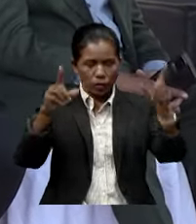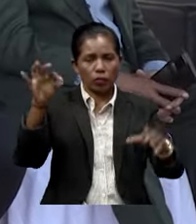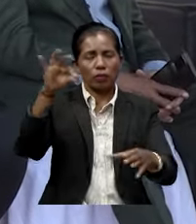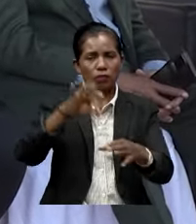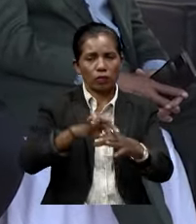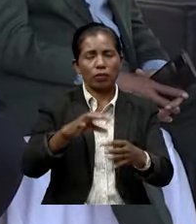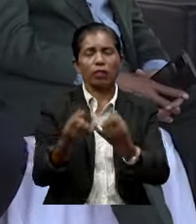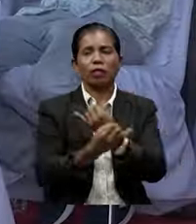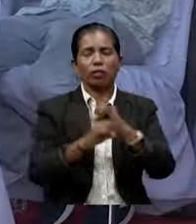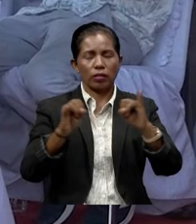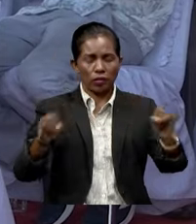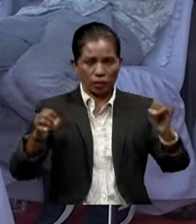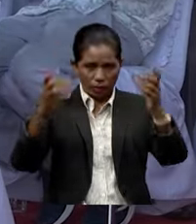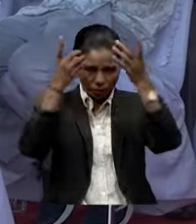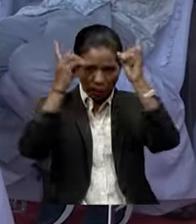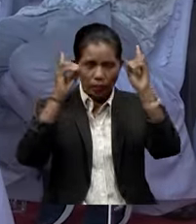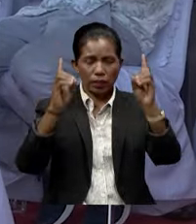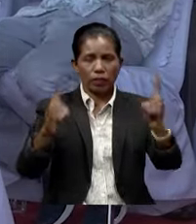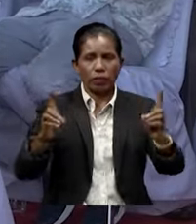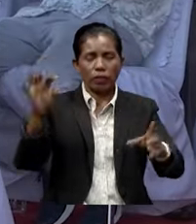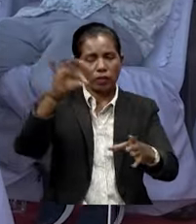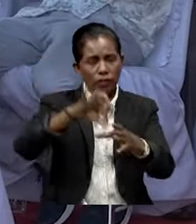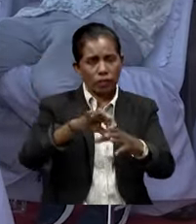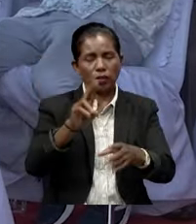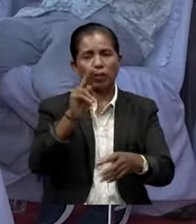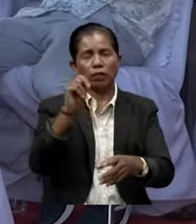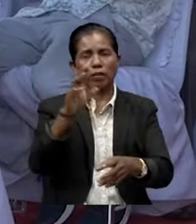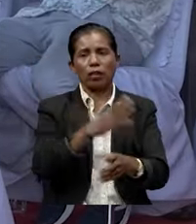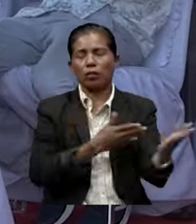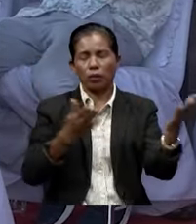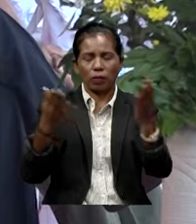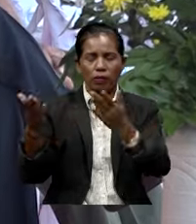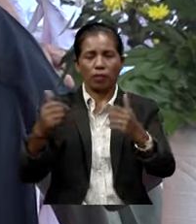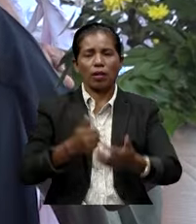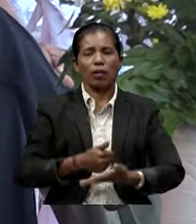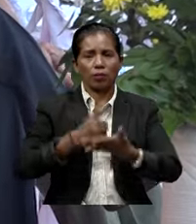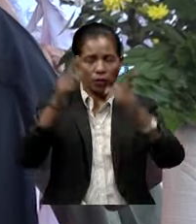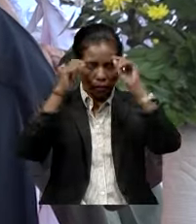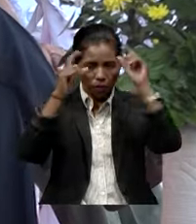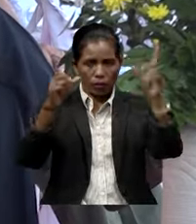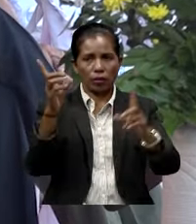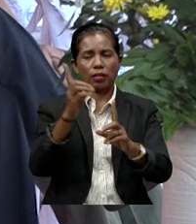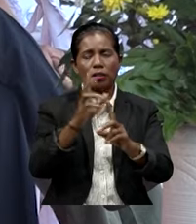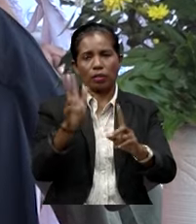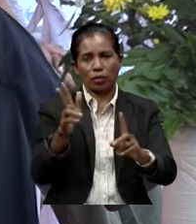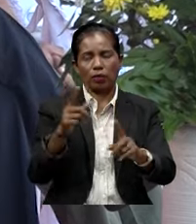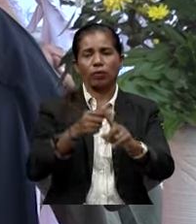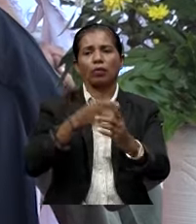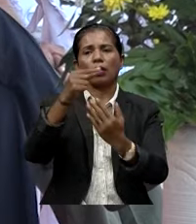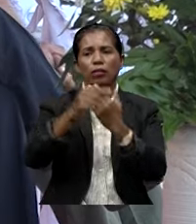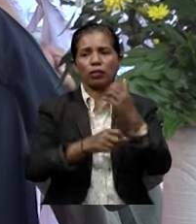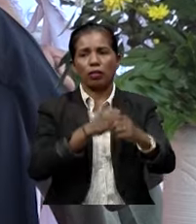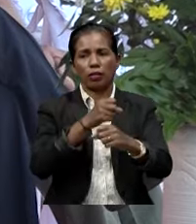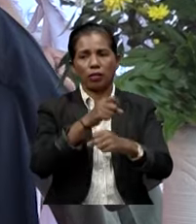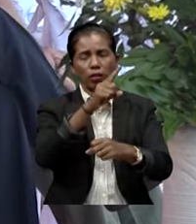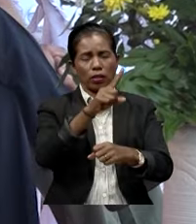onde decide destino rasik no reta na apoio Rússia e UN, haruka una met, onde mai apoia Timor-Leste e a Loron Tornulo, fulangosto tinan